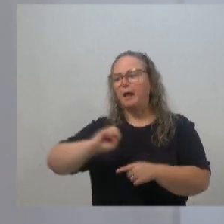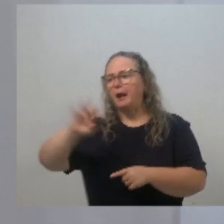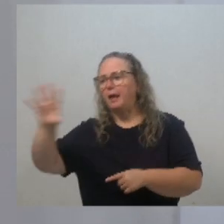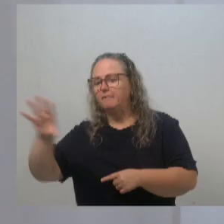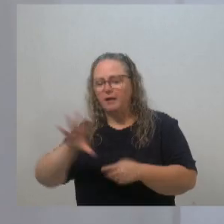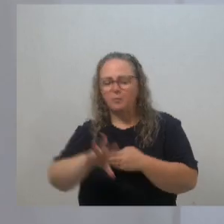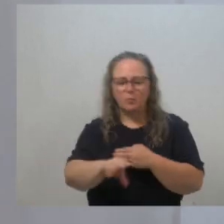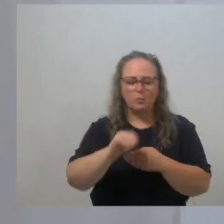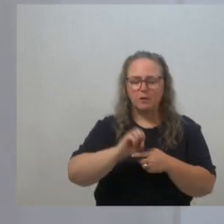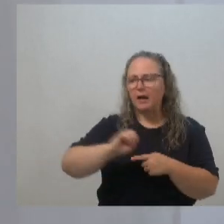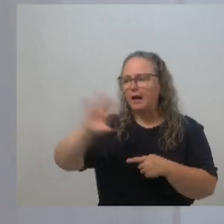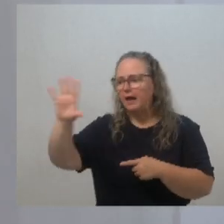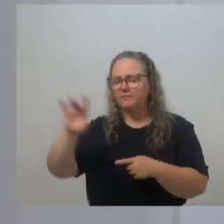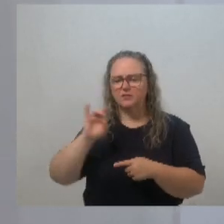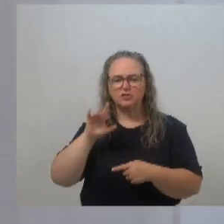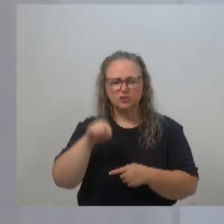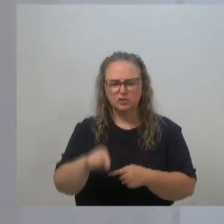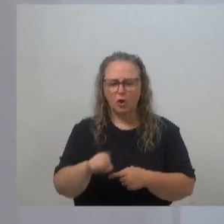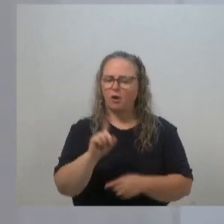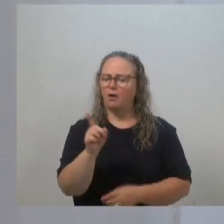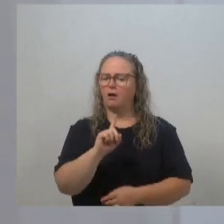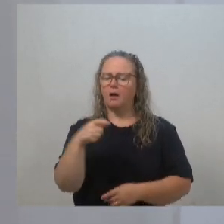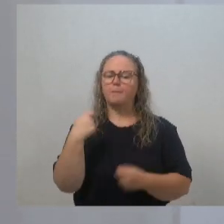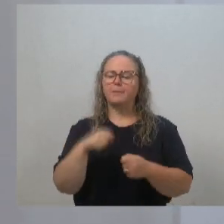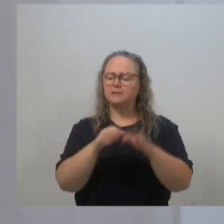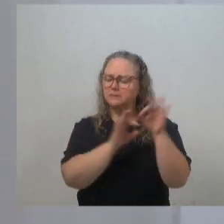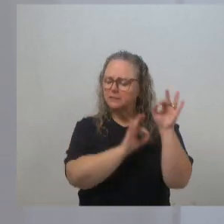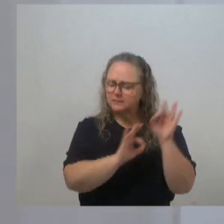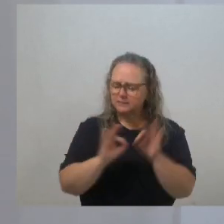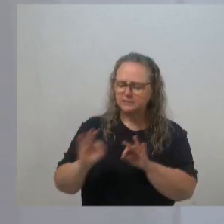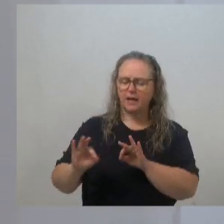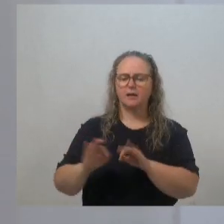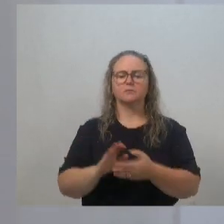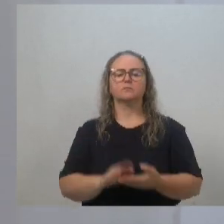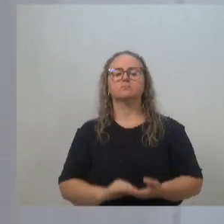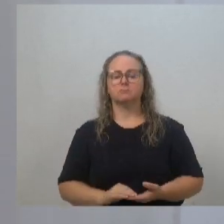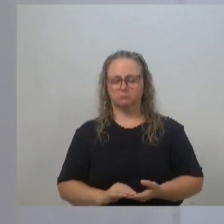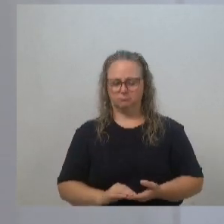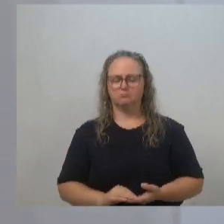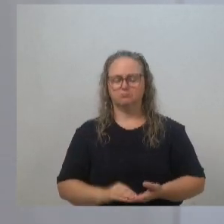irresponsável com a população de Blumenau e a gente precisa cobrar as respostas. Muito obrigado, senhor presidente.